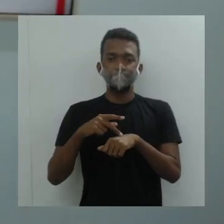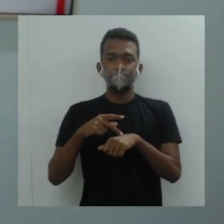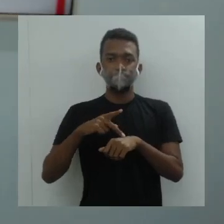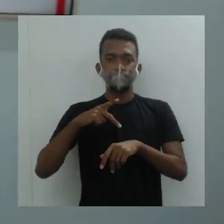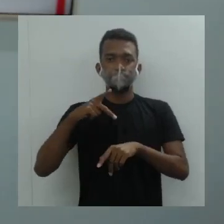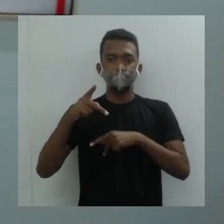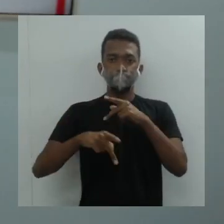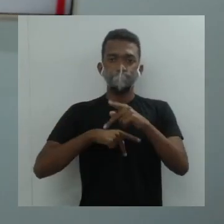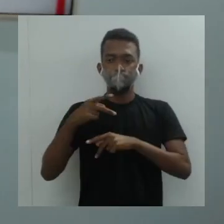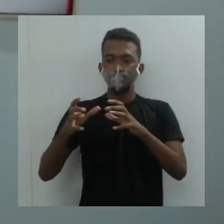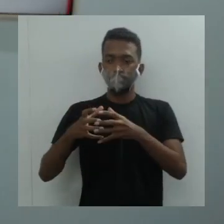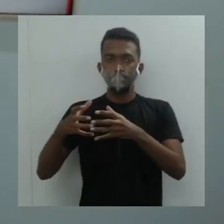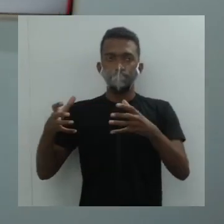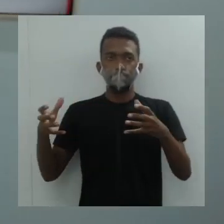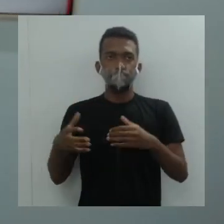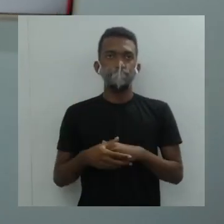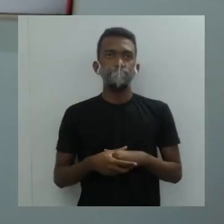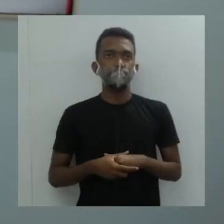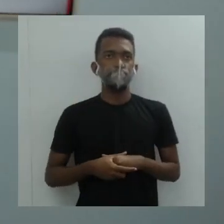populosos. Vamos lá.